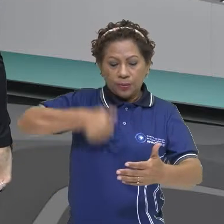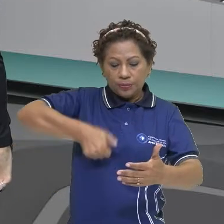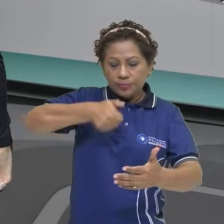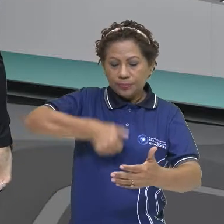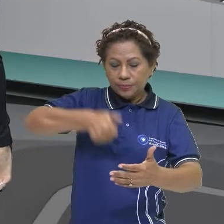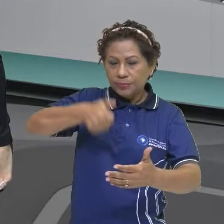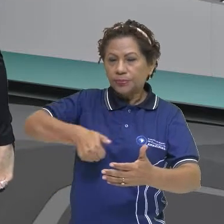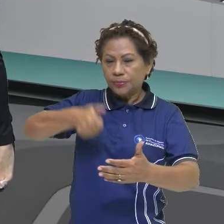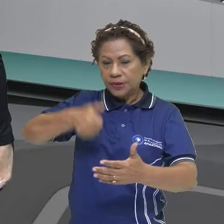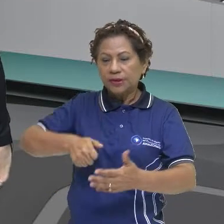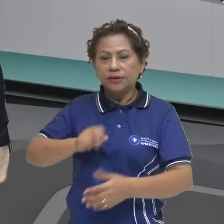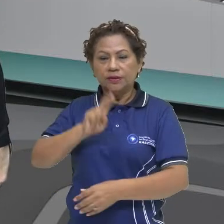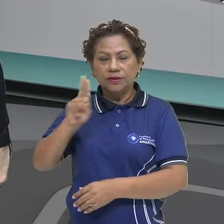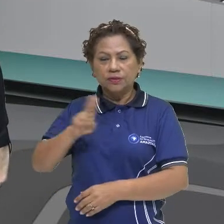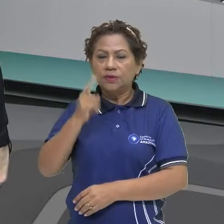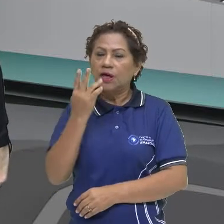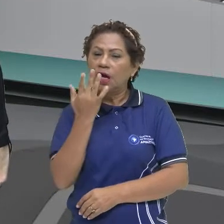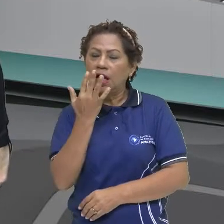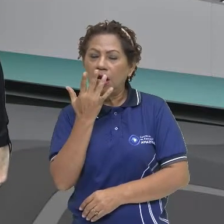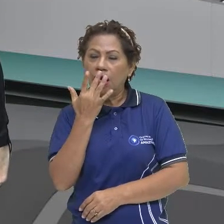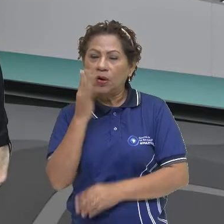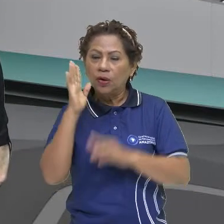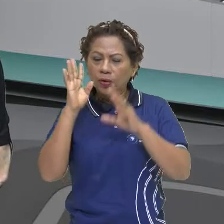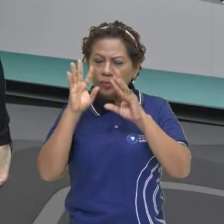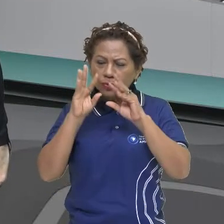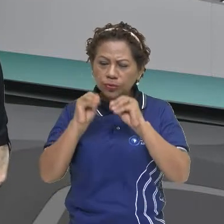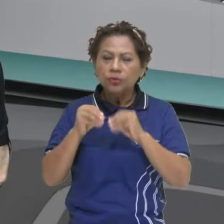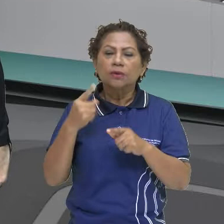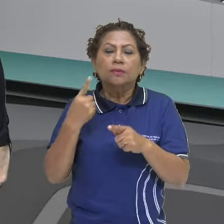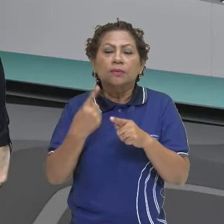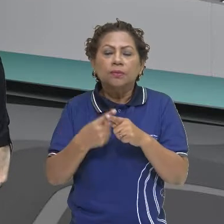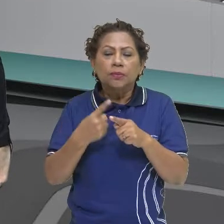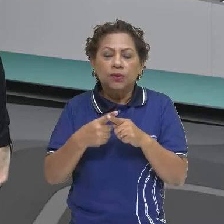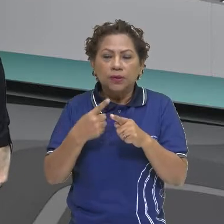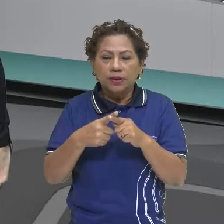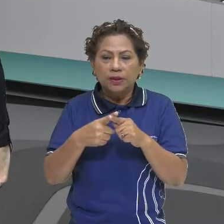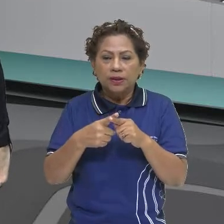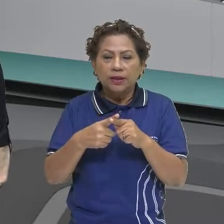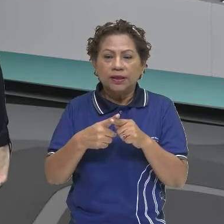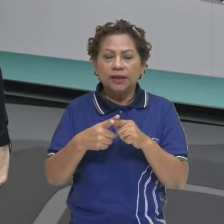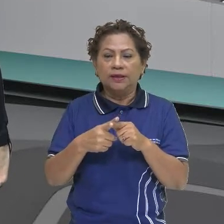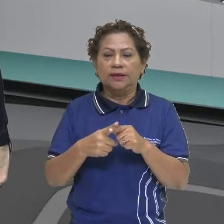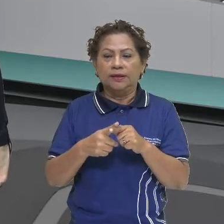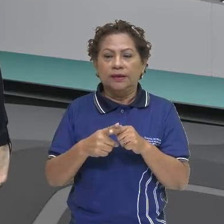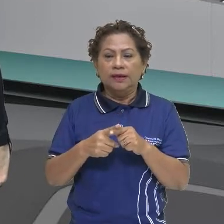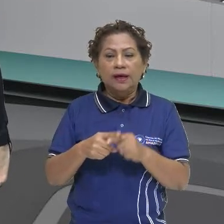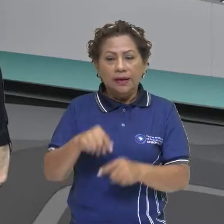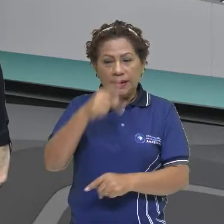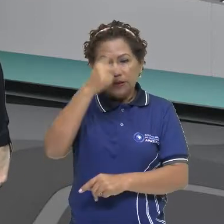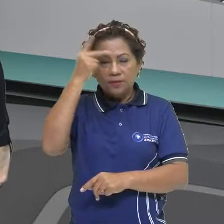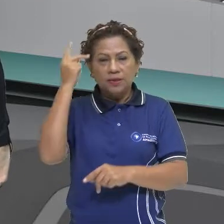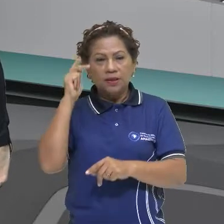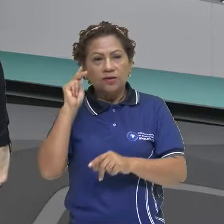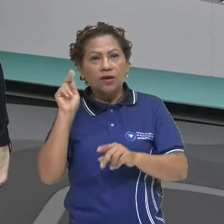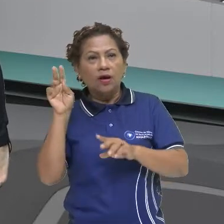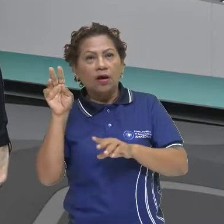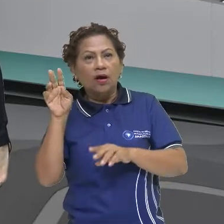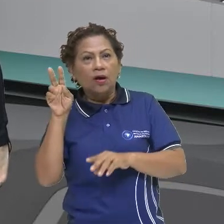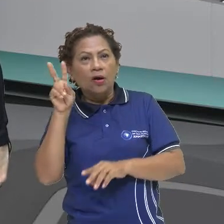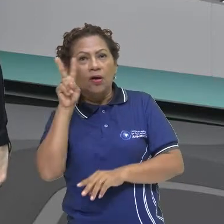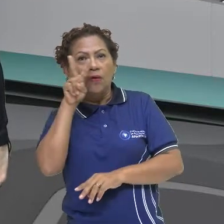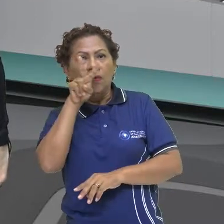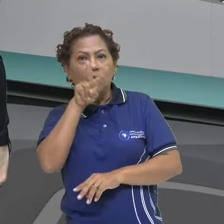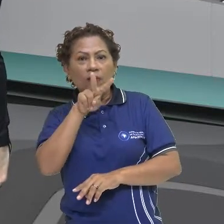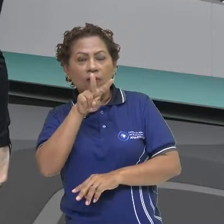puras. Por quê? Porque eles querem chamar a atenção para o colorido. Então, eles utilizam cores vivas. Aqui a gente